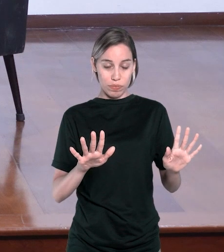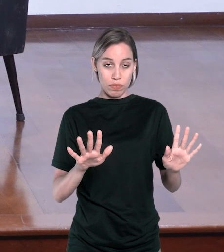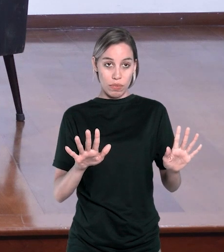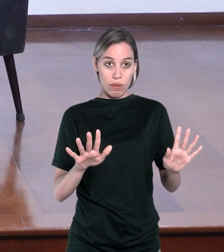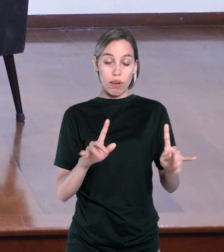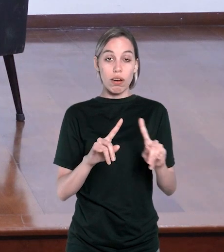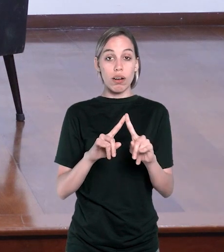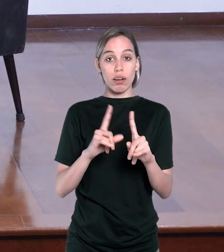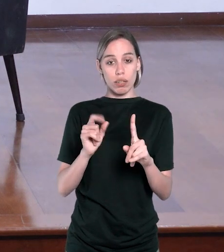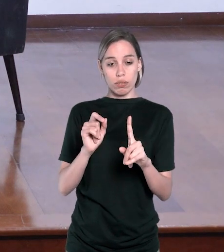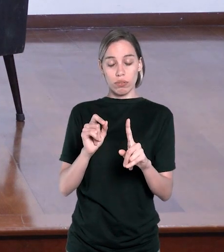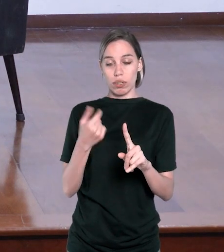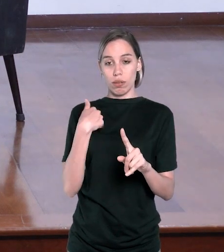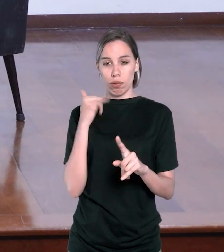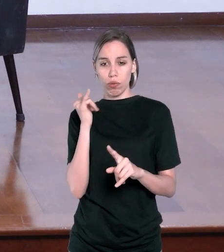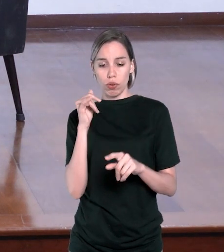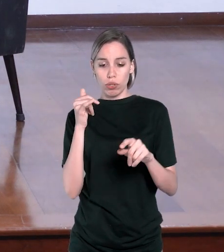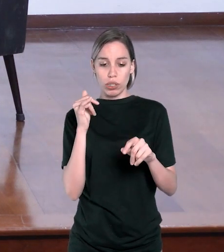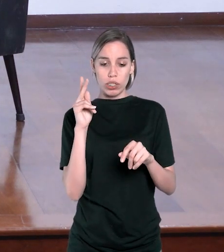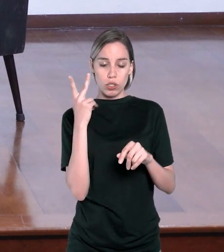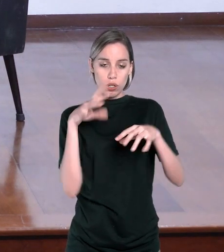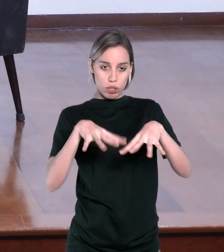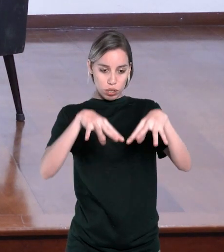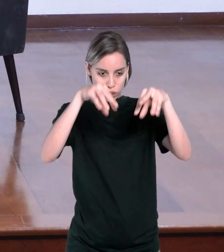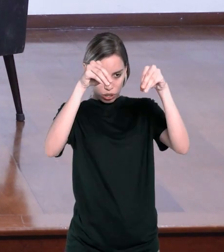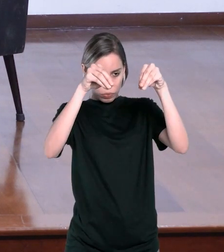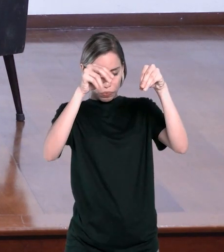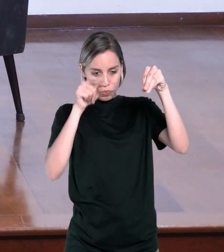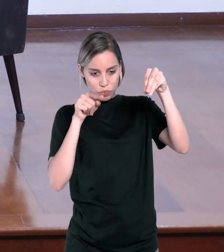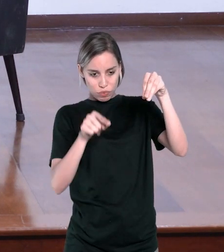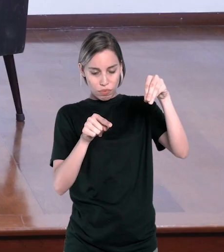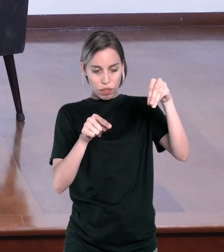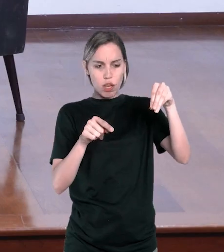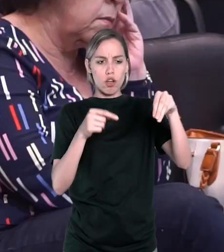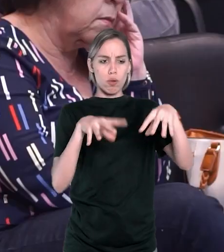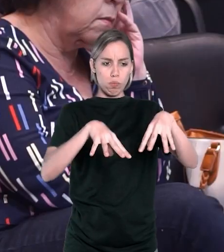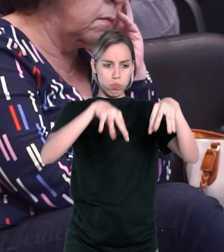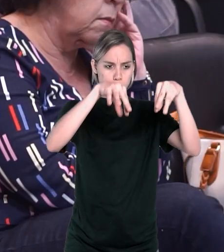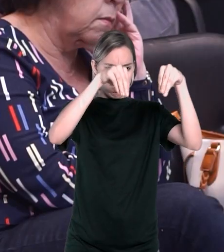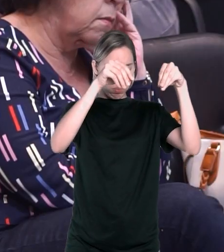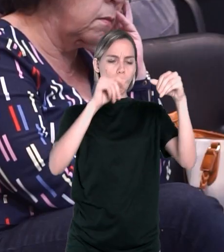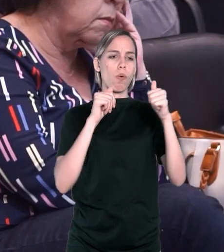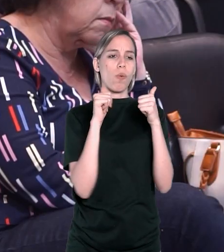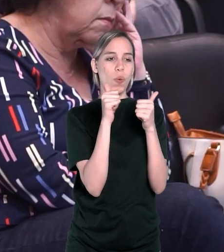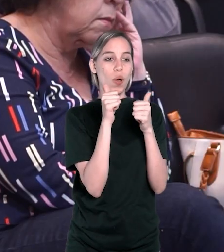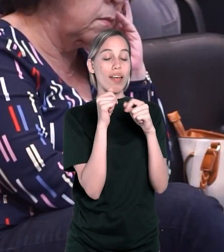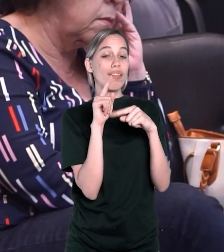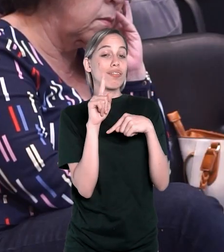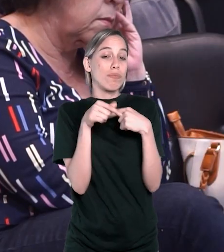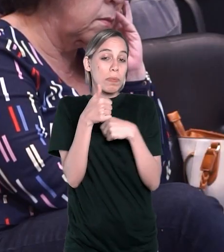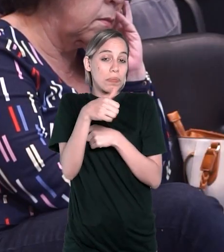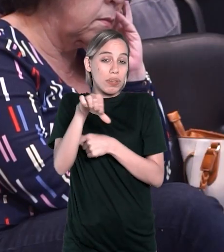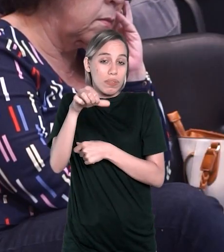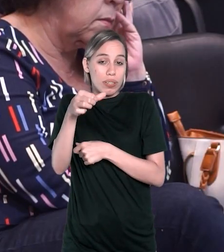realmente, de fato, foi construído na praia de Ipanema, depois foi demolido. E Uma hoje... espectadora grava com o celular a